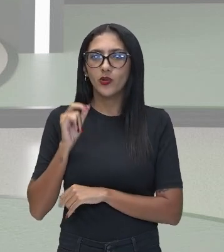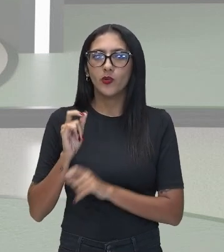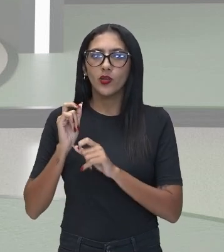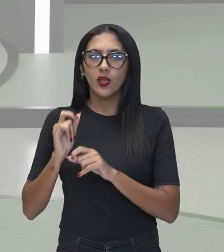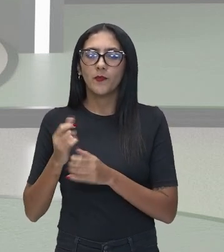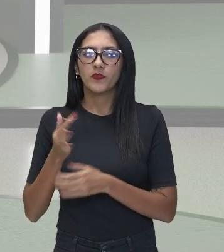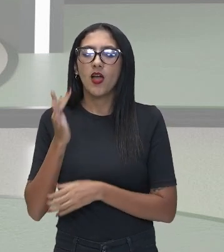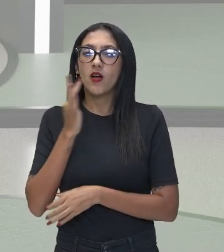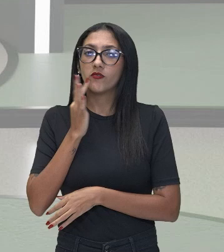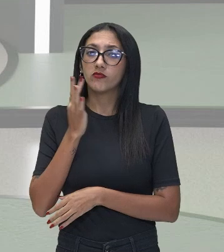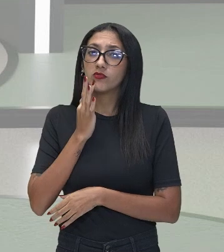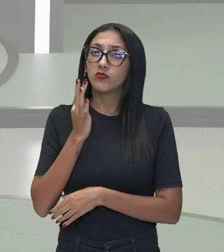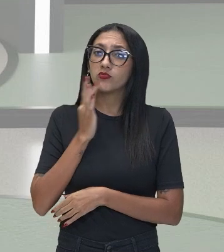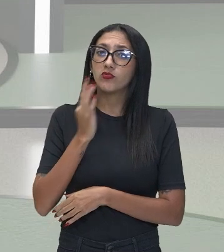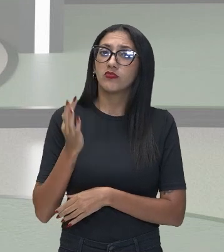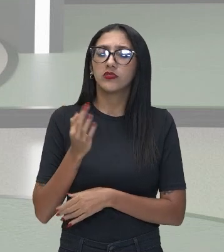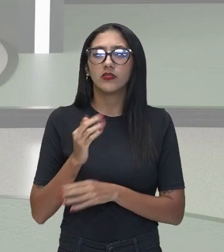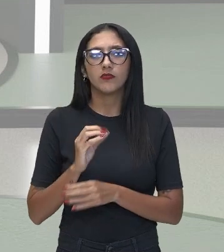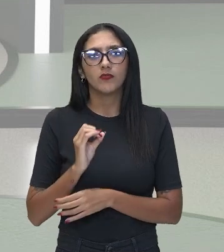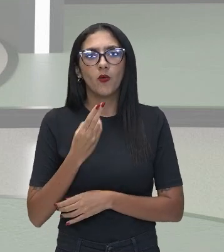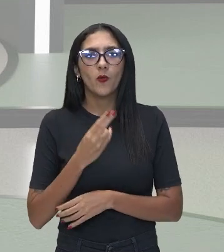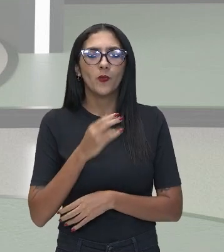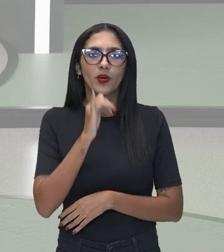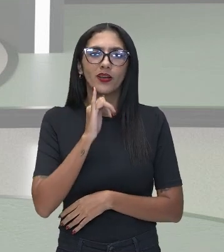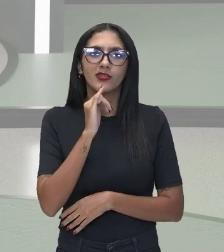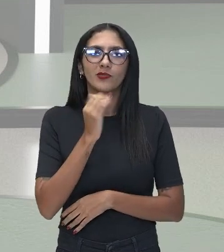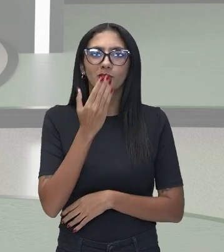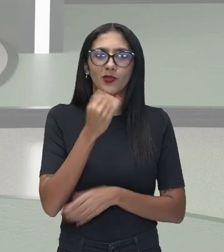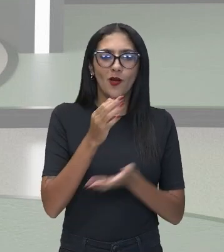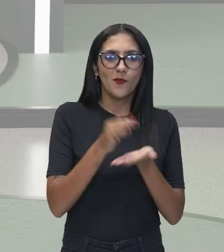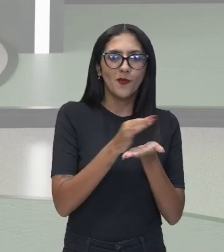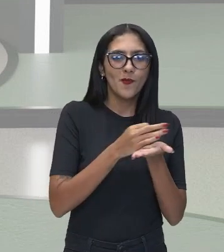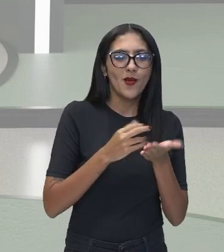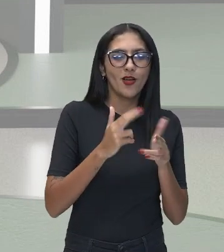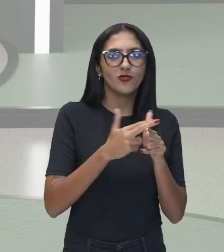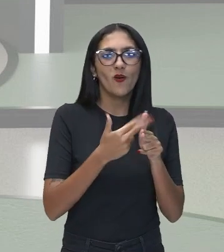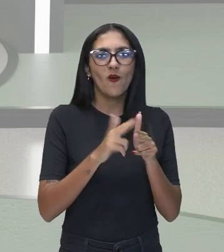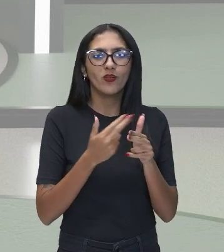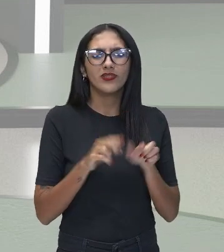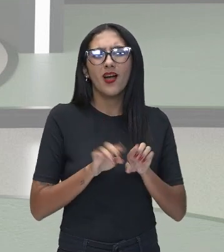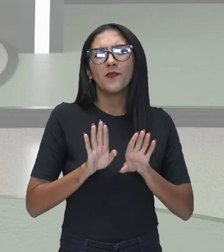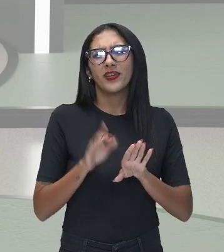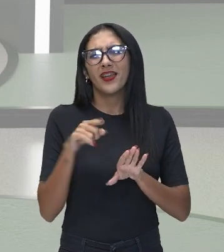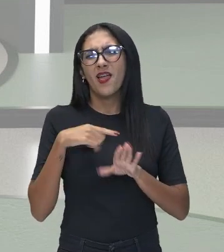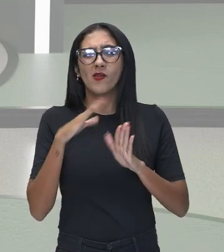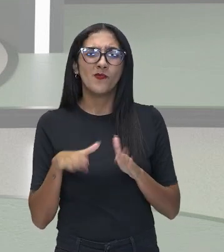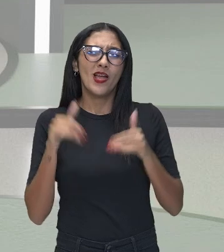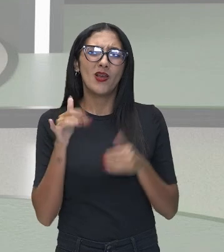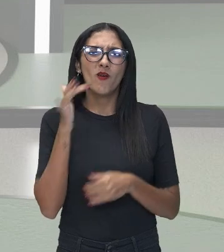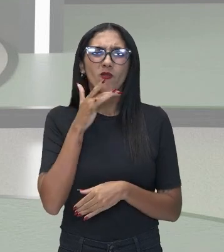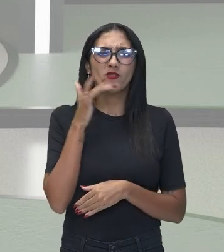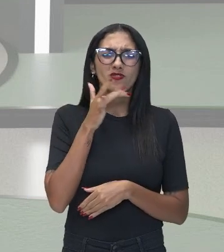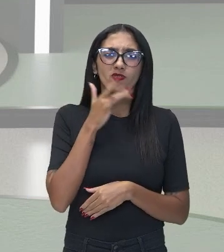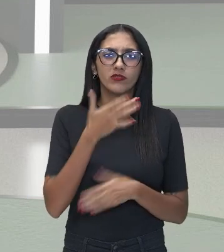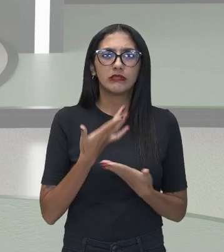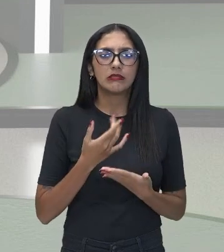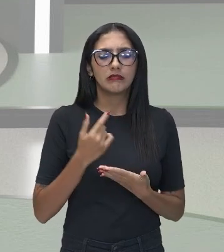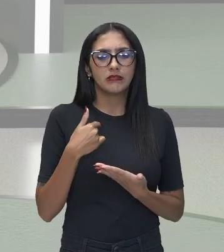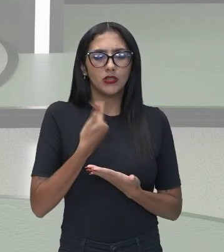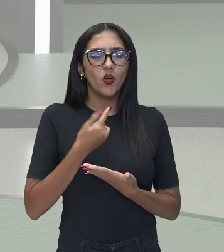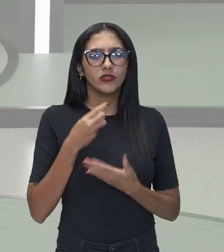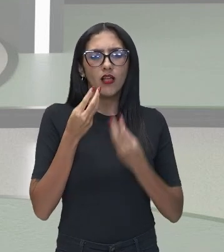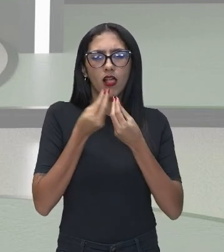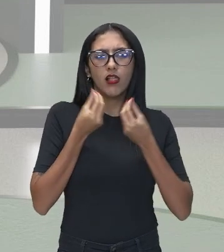uma fruta do que consumir, por exemplo, um brigadeiro, né? Professora, é mais gostoso. Ao nosso paladar, sim, é